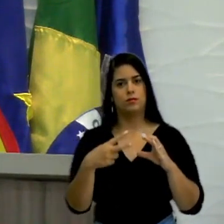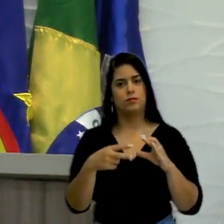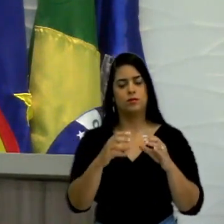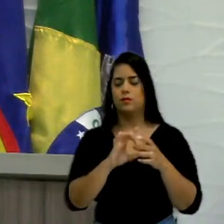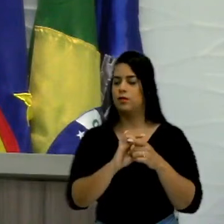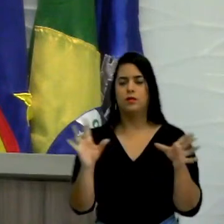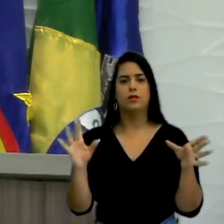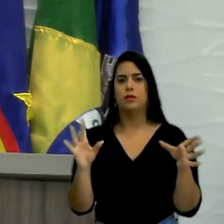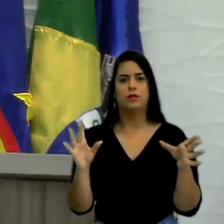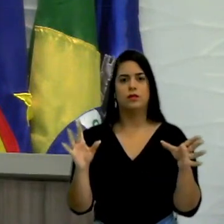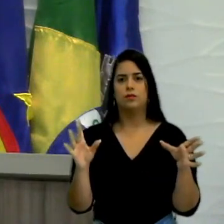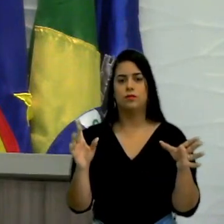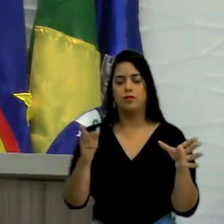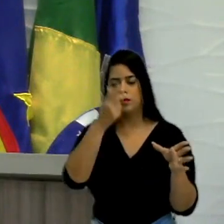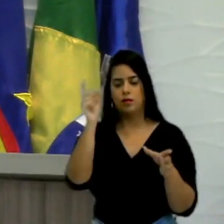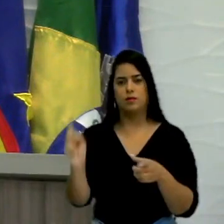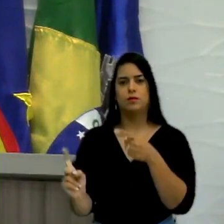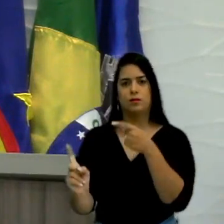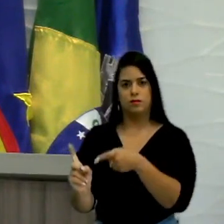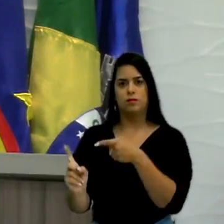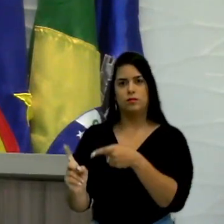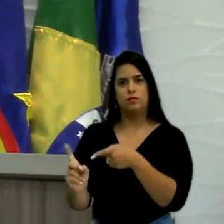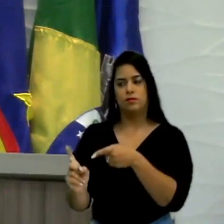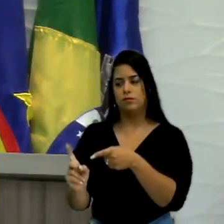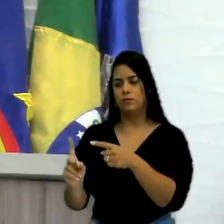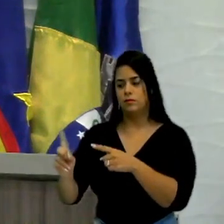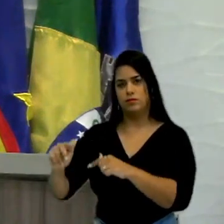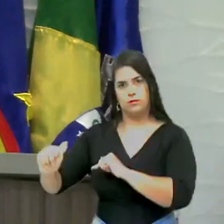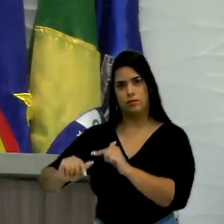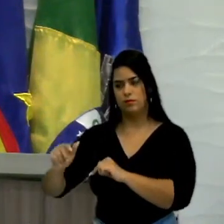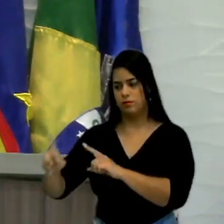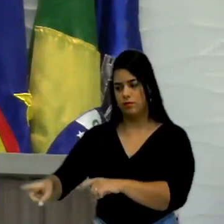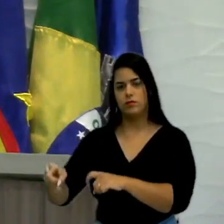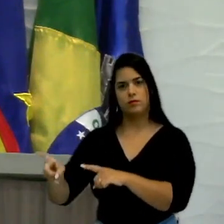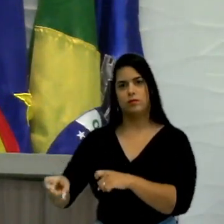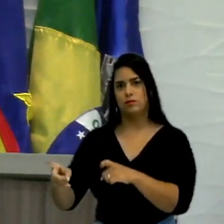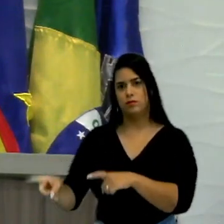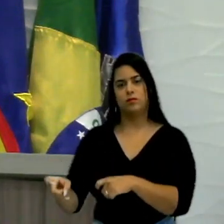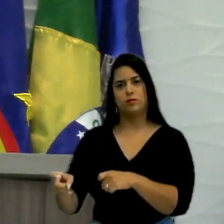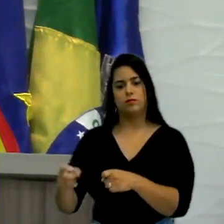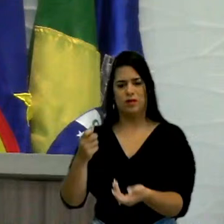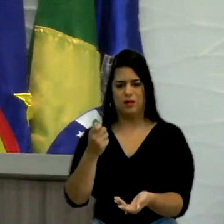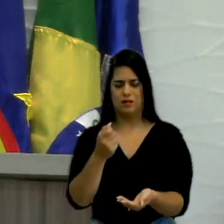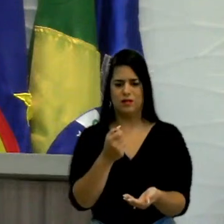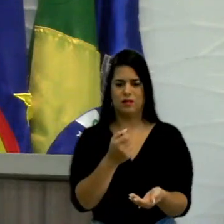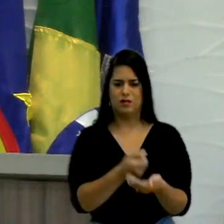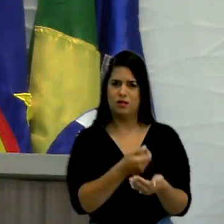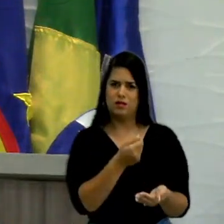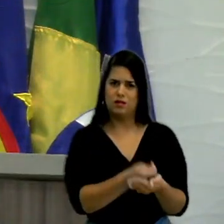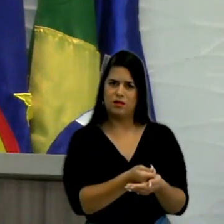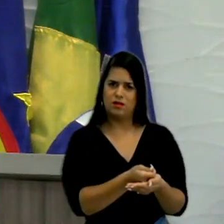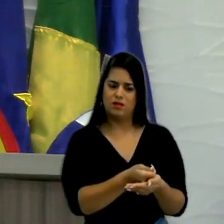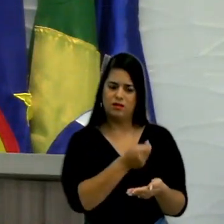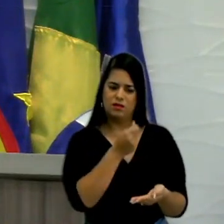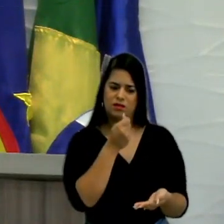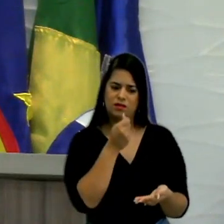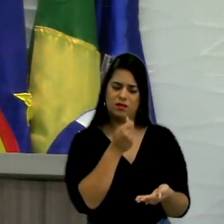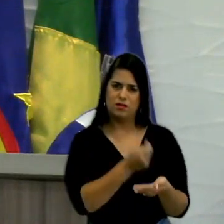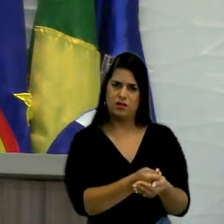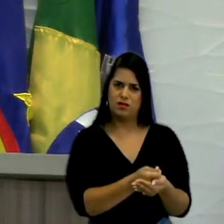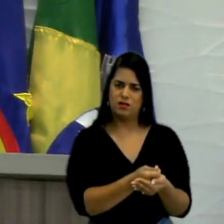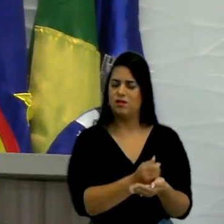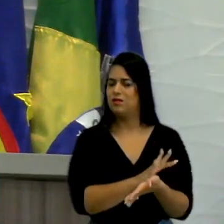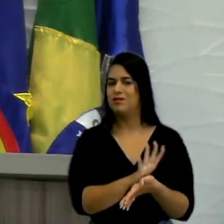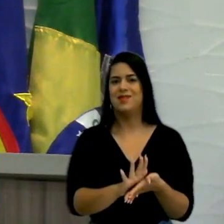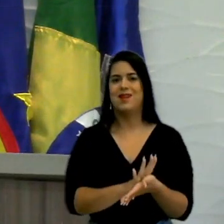que queira, que pretenda tirar a sua habilitação gratuita. É um projeto, né, do nosso lei, do nosso, criada por,